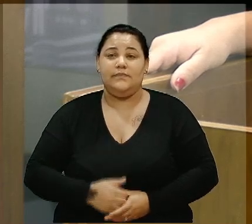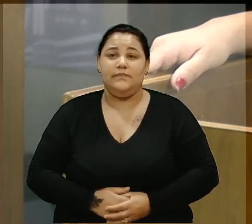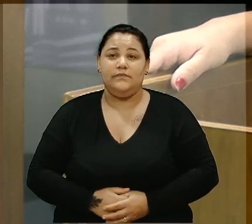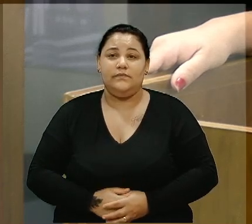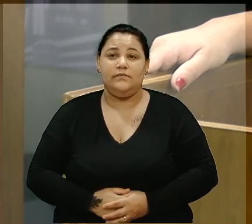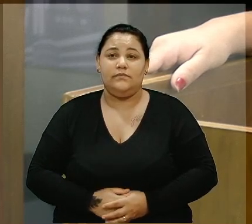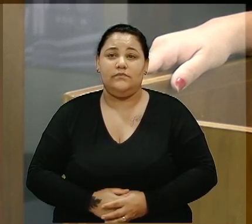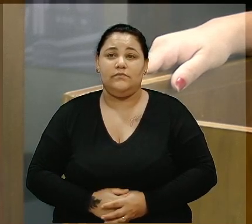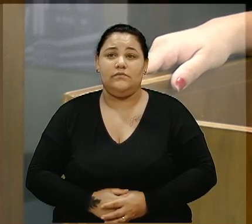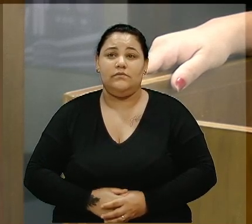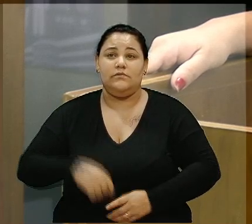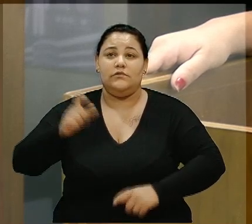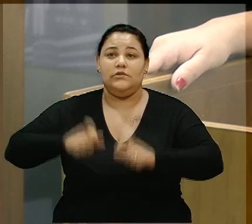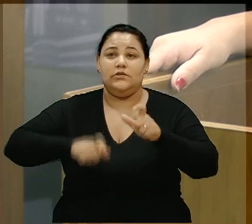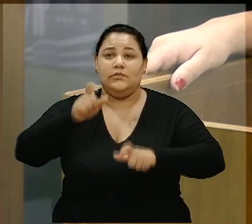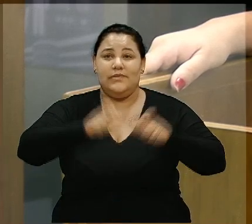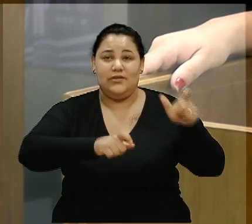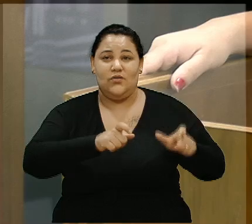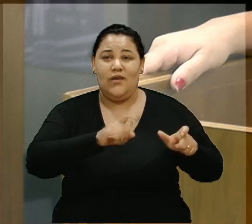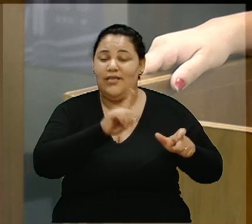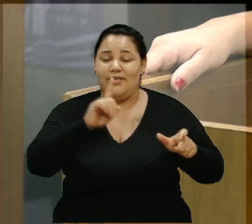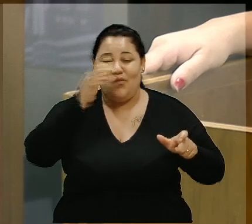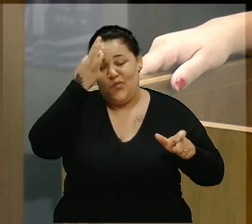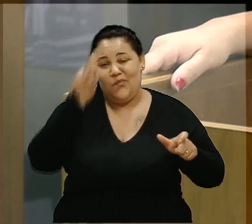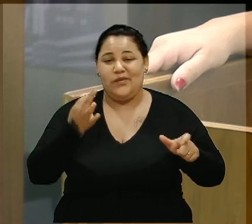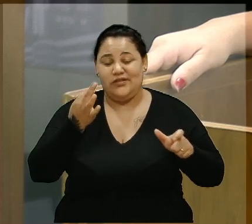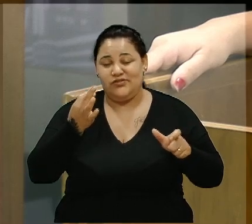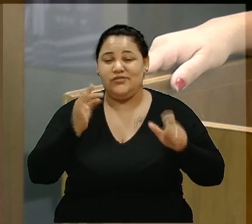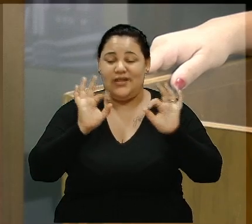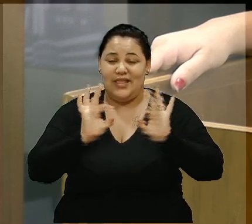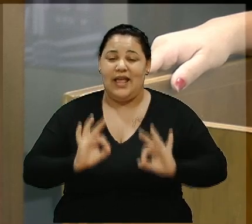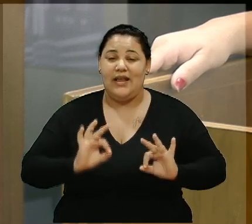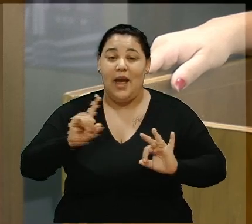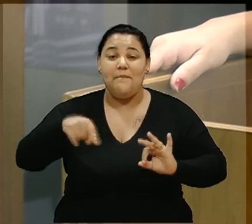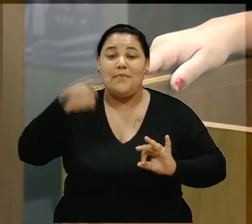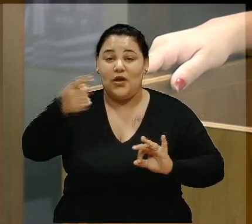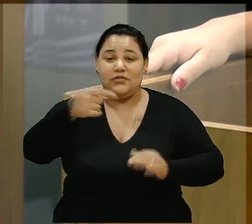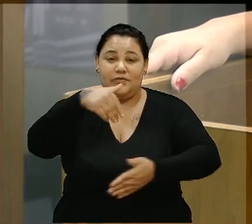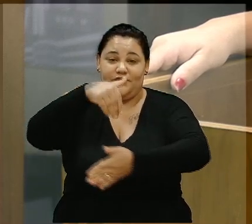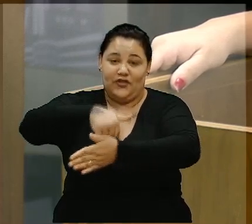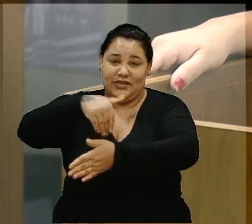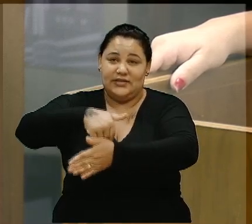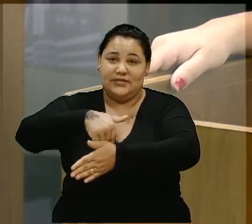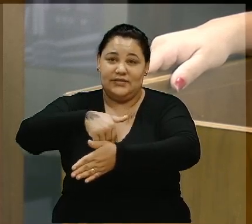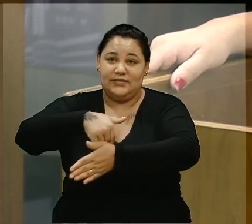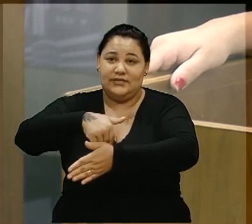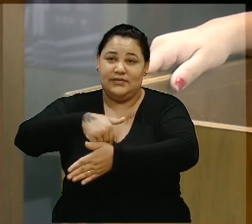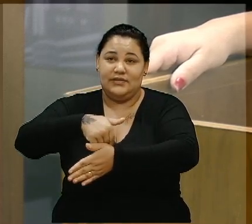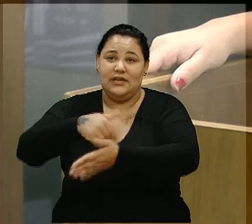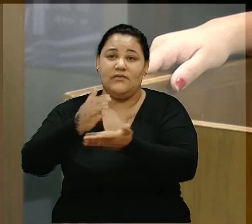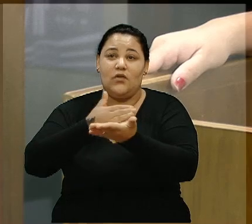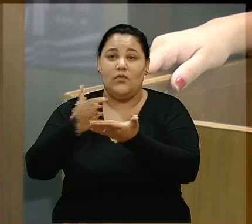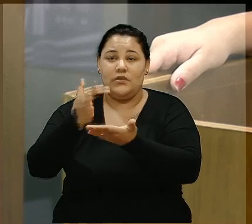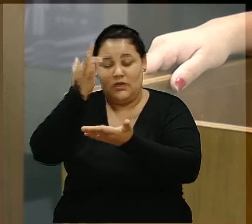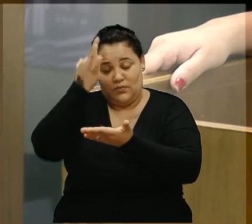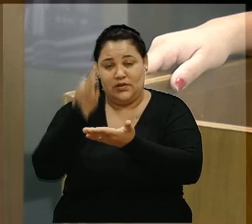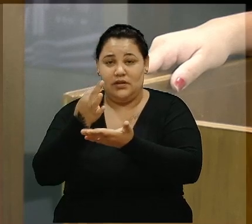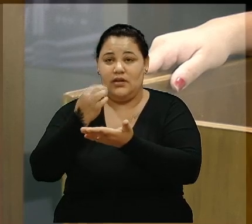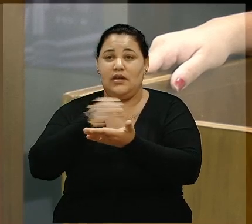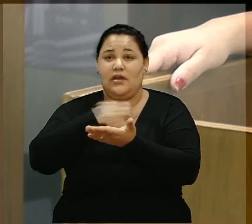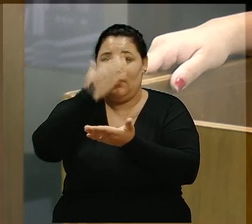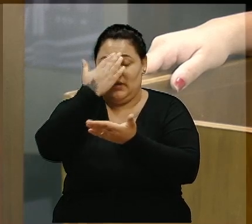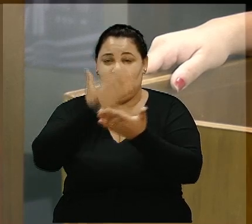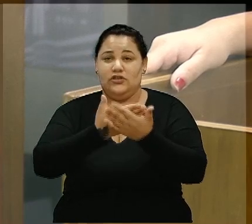essas pessoas elas não entendem isso, a próxima eleição está aí e elas vão começar a entender. Eu acredito